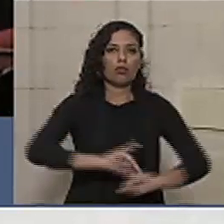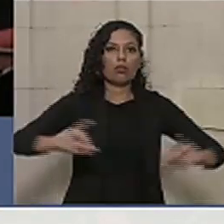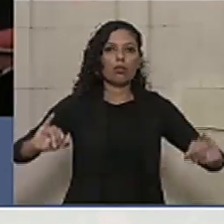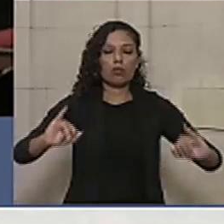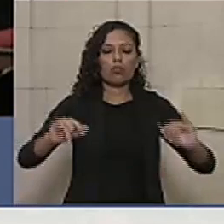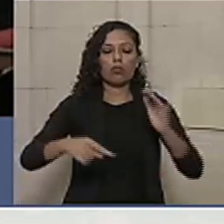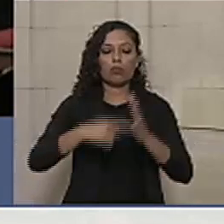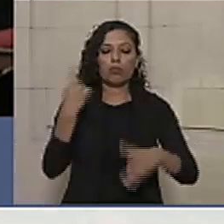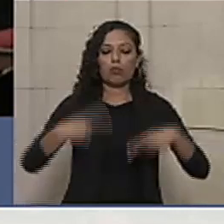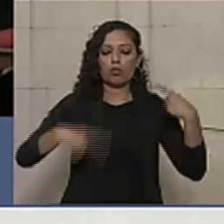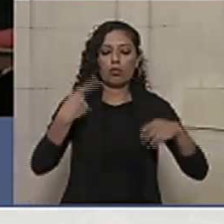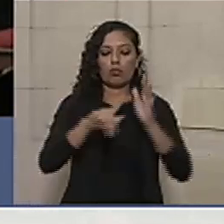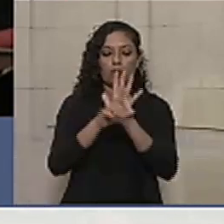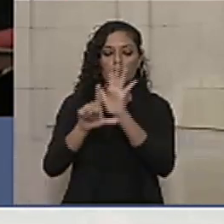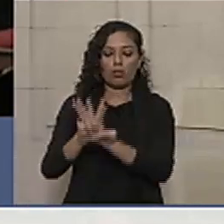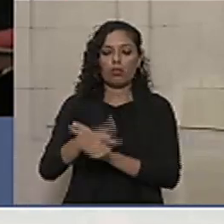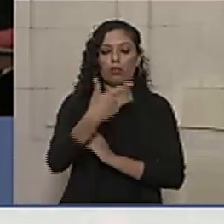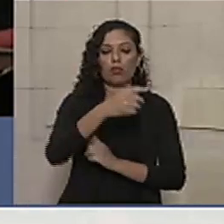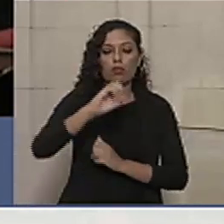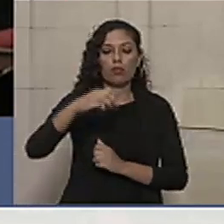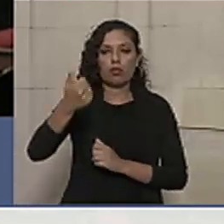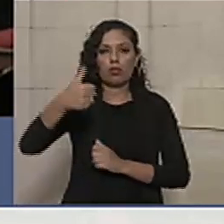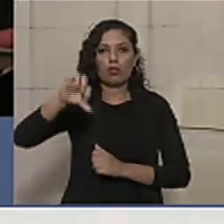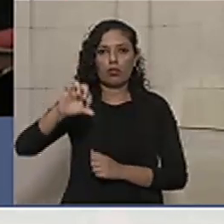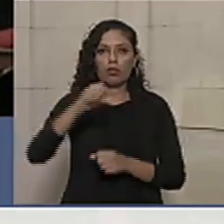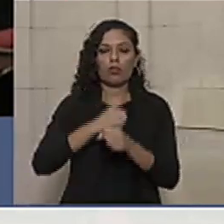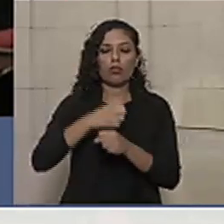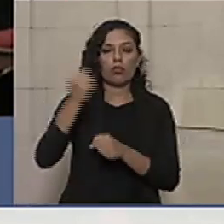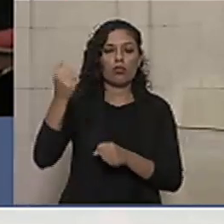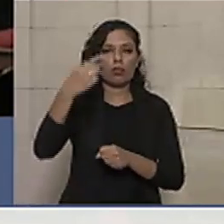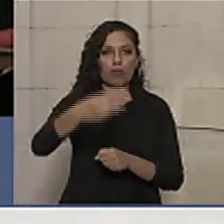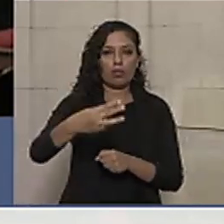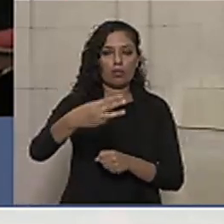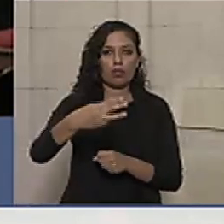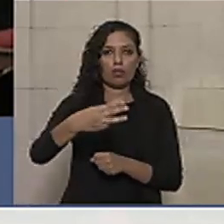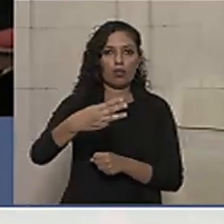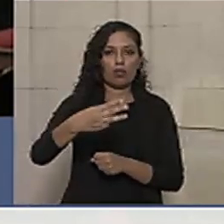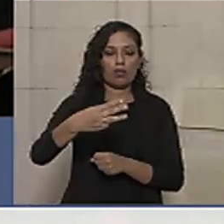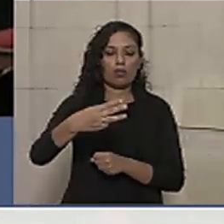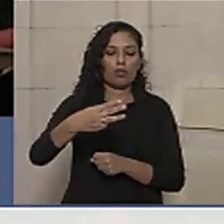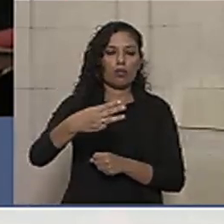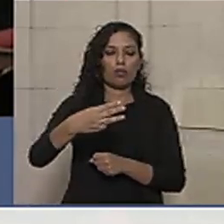Anuncio, em primeira discussão, projeto de lei 2019 de 2013,